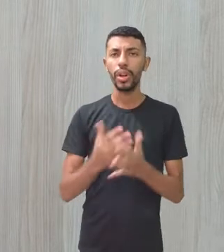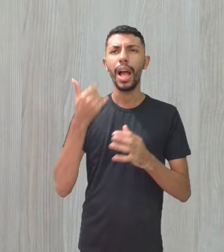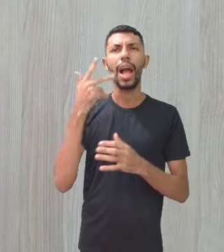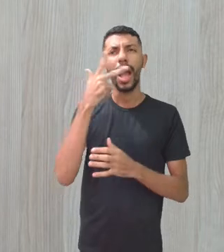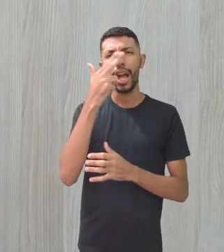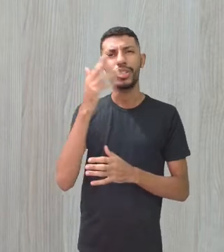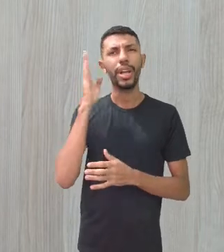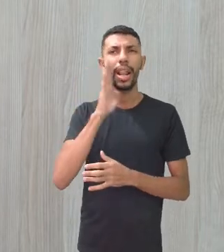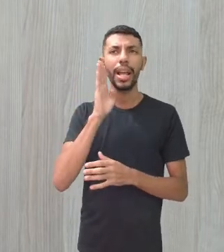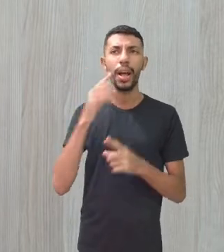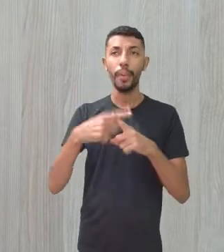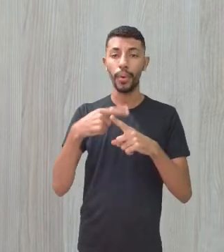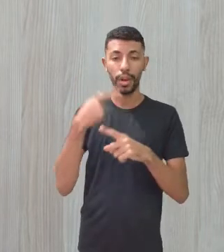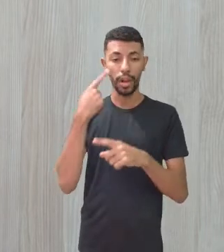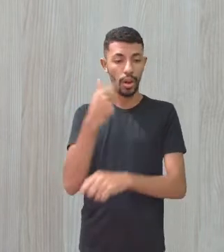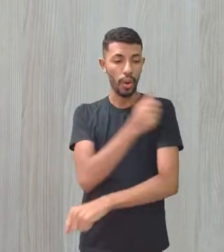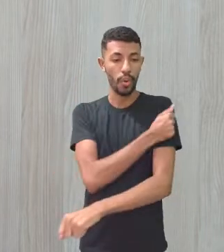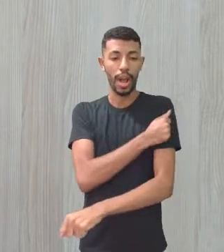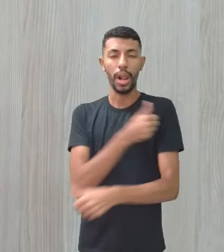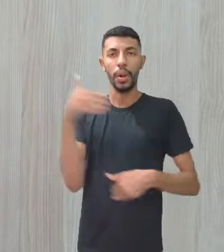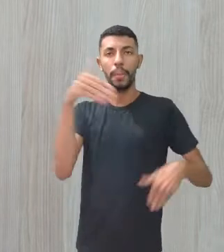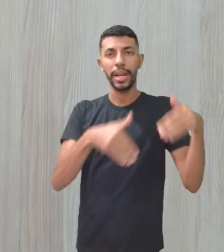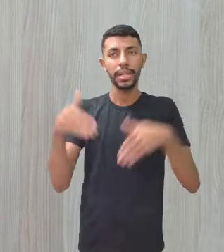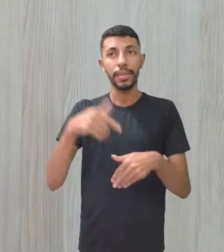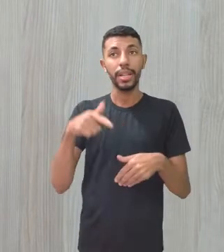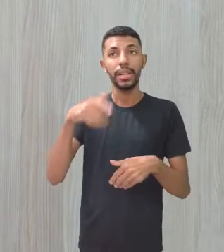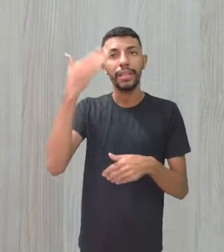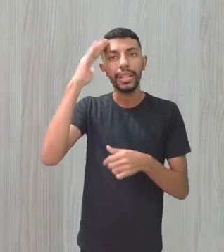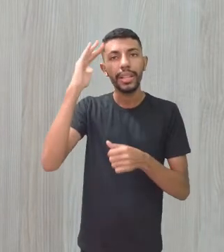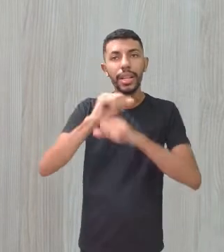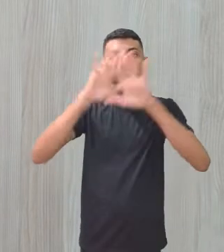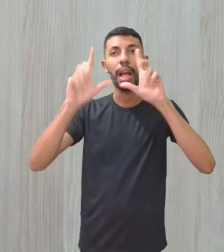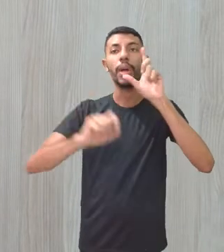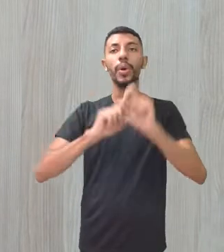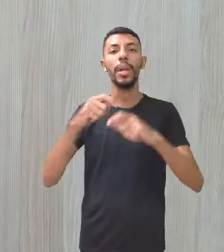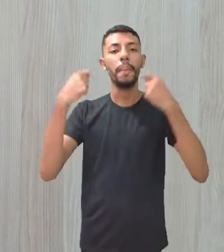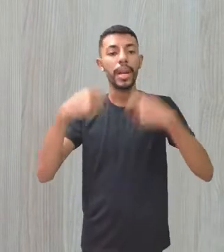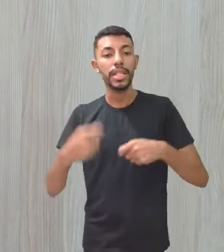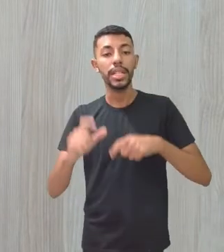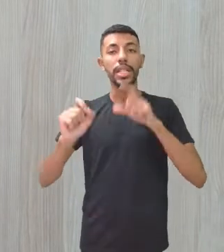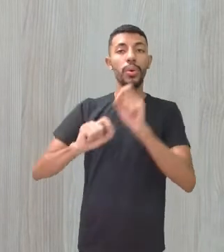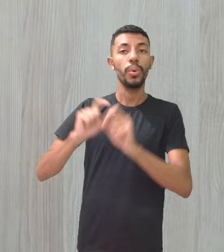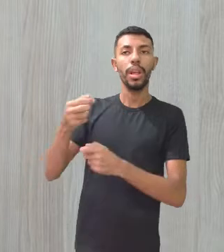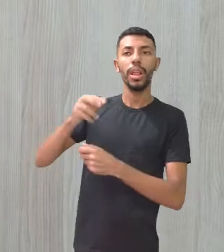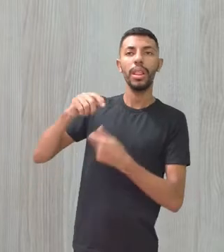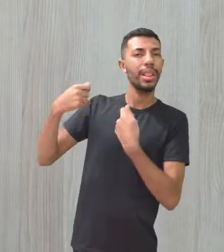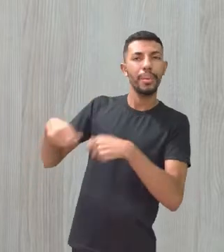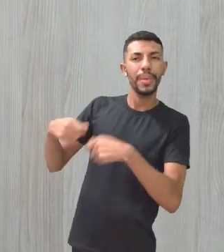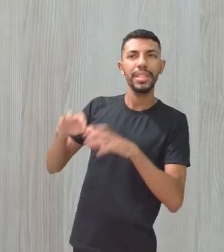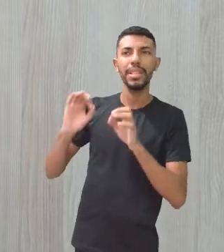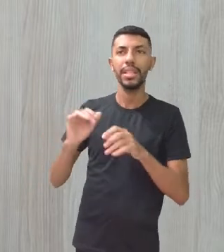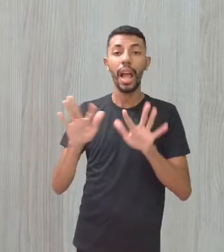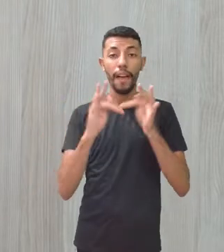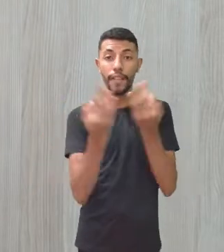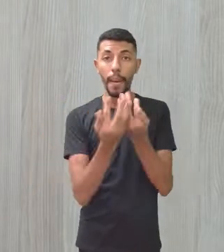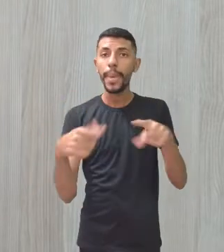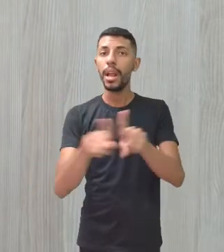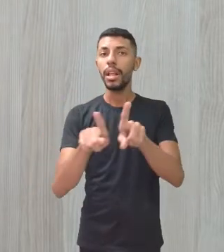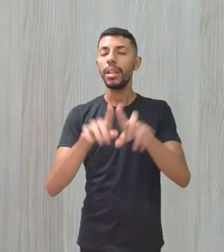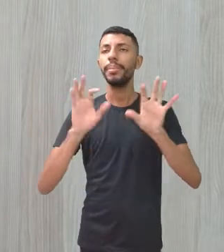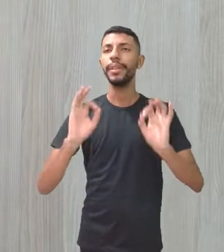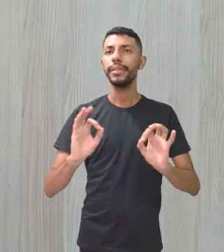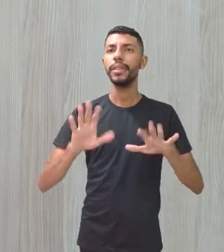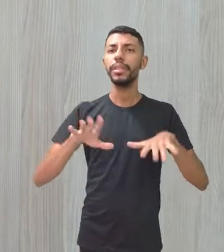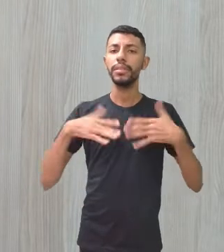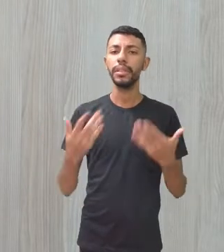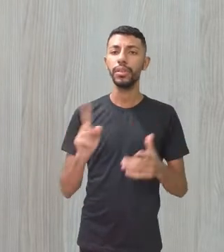com o aluno participando, ele vai entender o que é necessário, o que não é, o pai também o que achar necessário, e aí para que